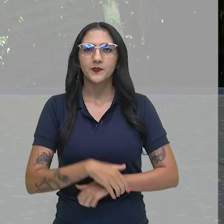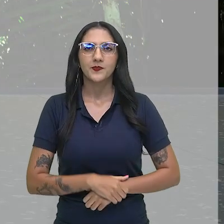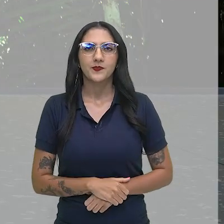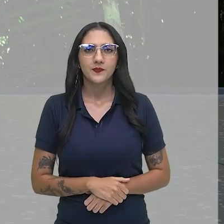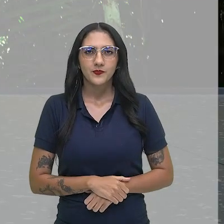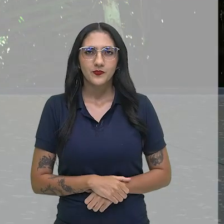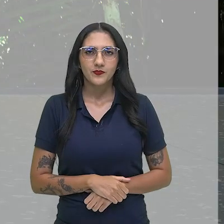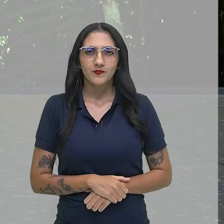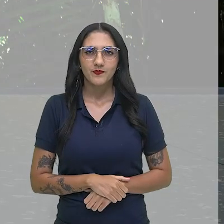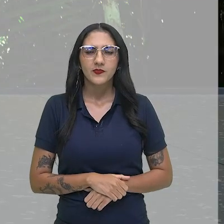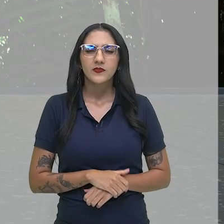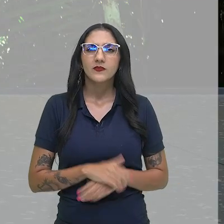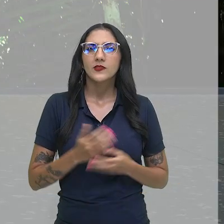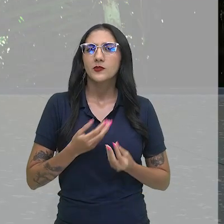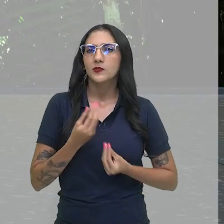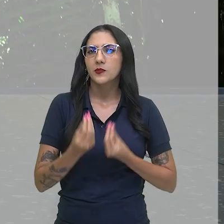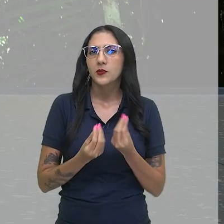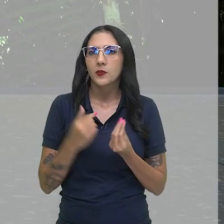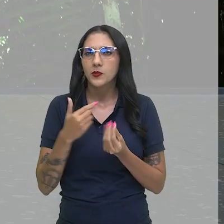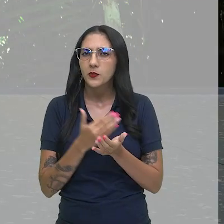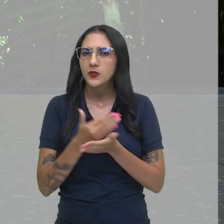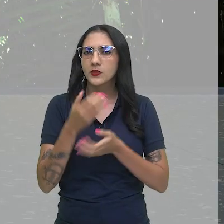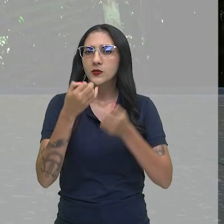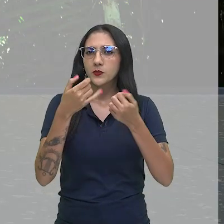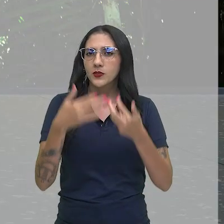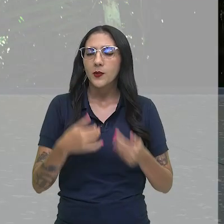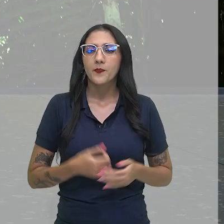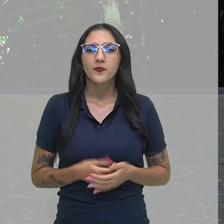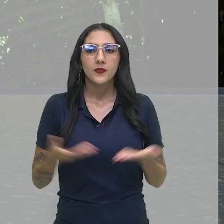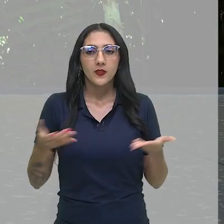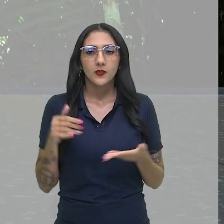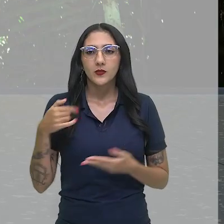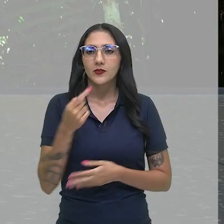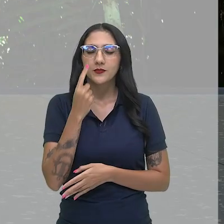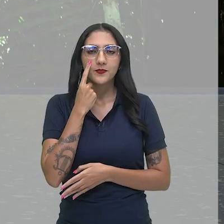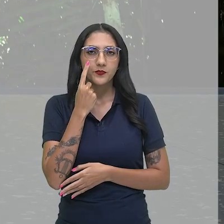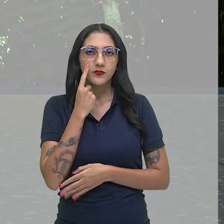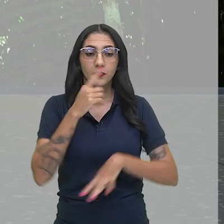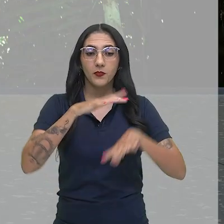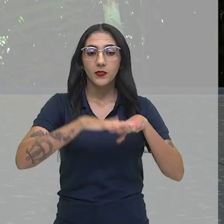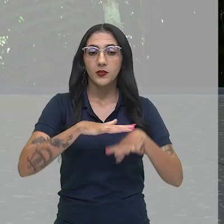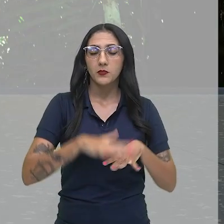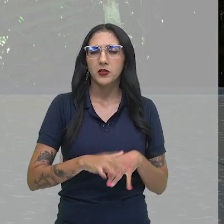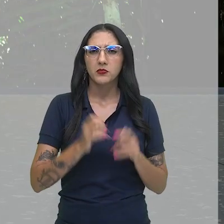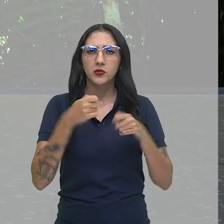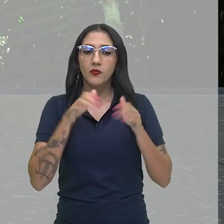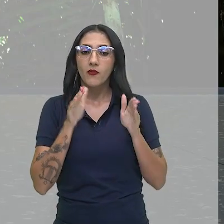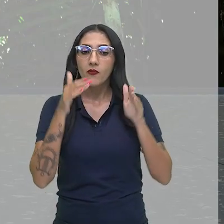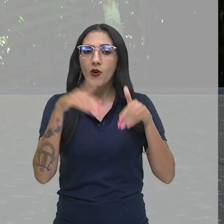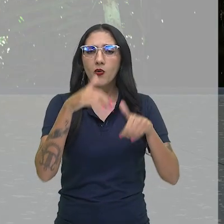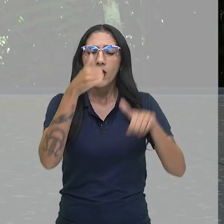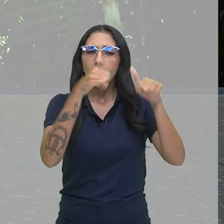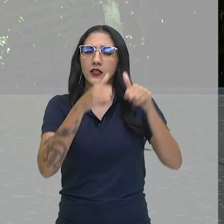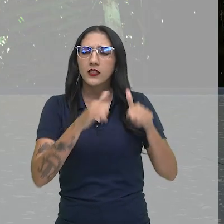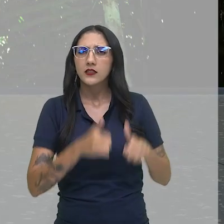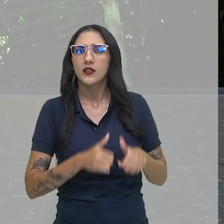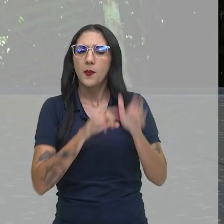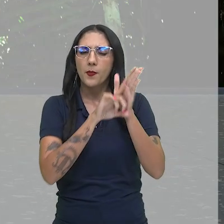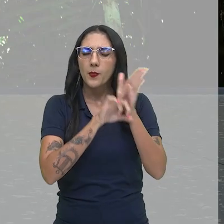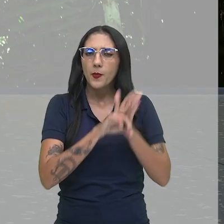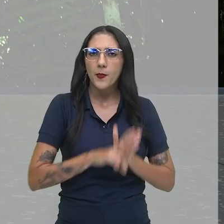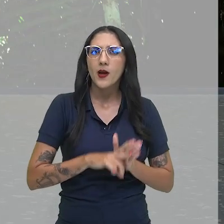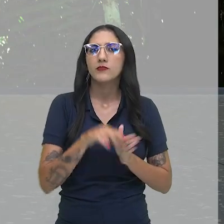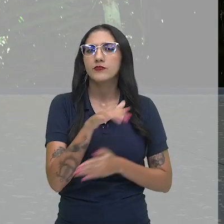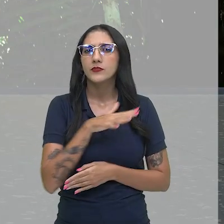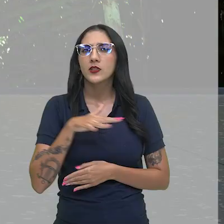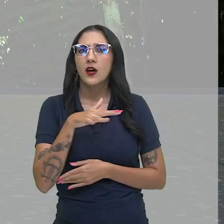com o que a gente pode começar? A gente vai ver a matemática para investigar um tema central em nossas vidas, que é